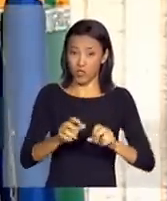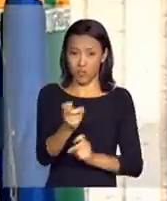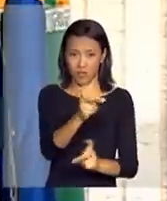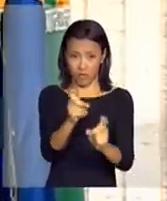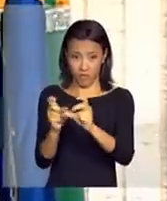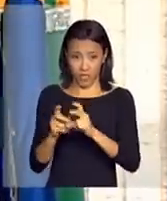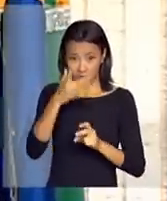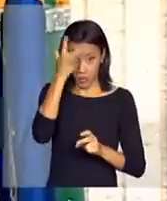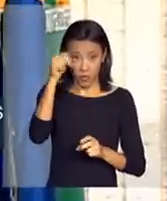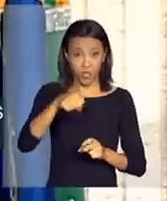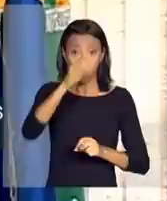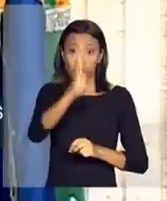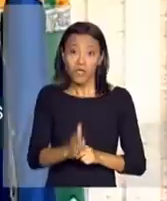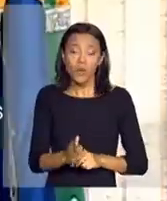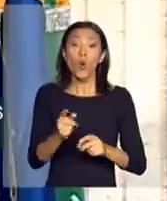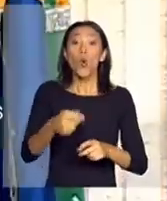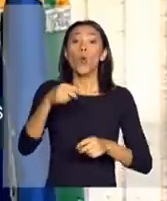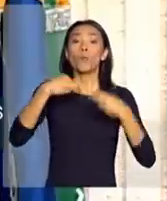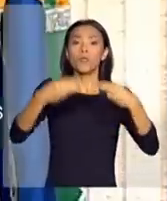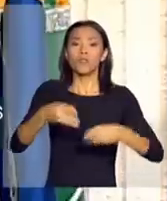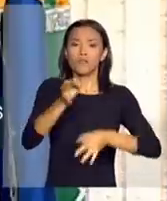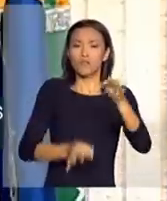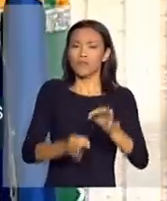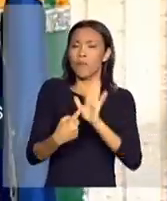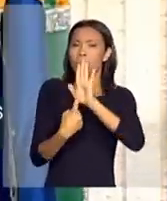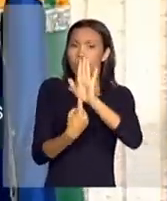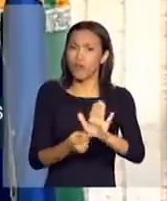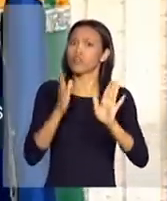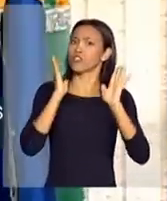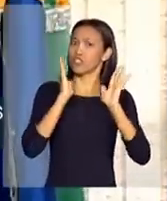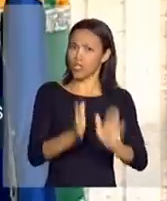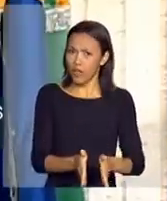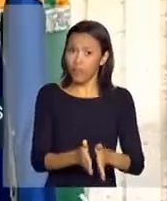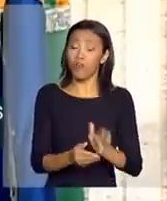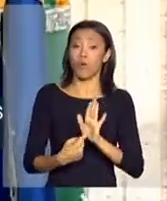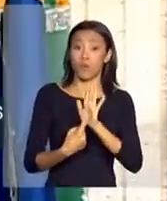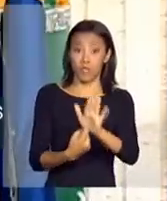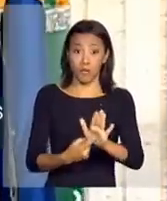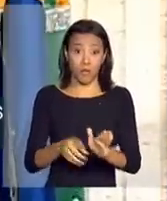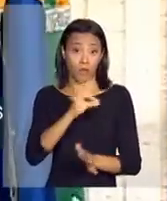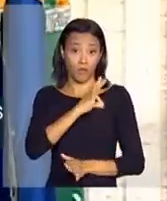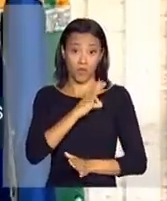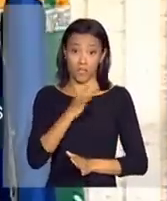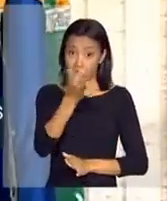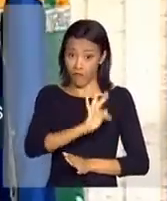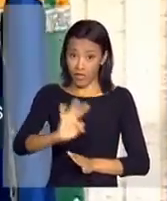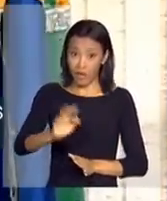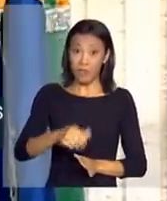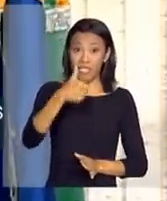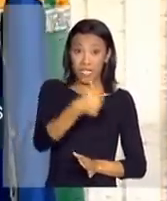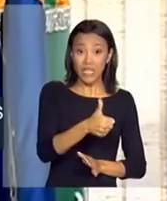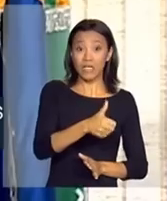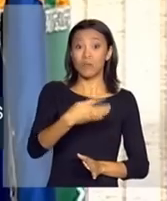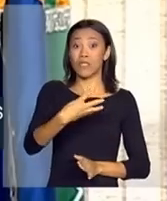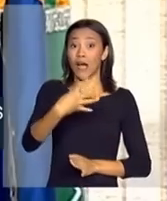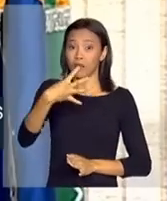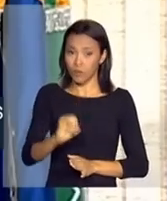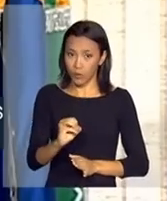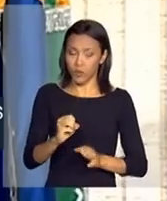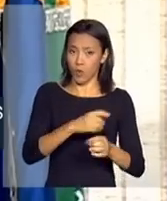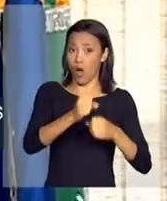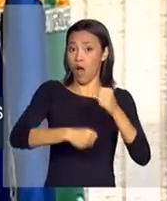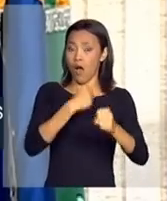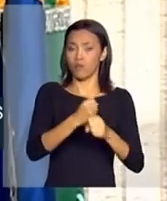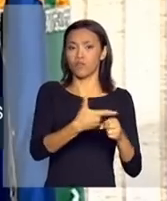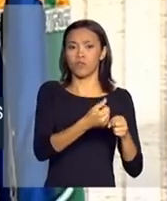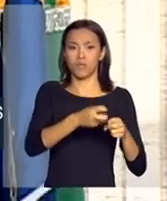pessoas no Brasil o Ministério da Justiça revela que foram instaurados pela Polícia Federal 514 inquéritos entre os anos de